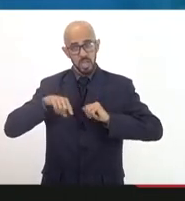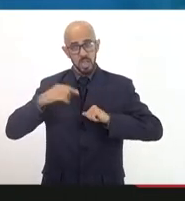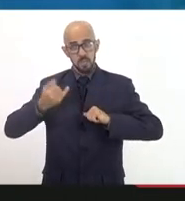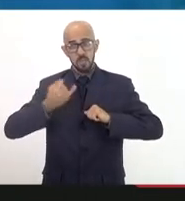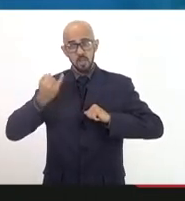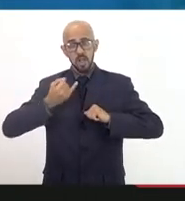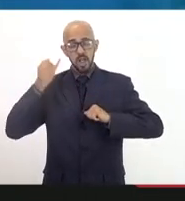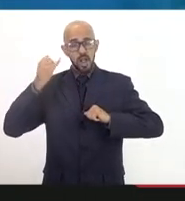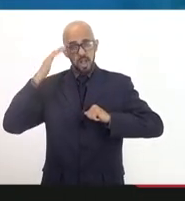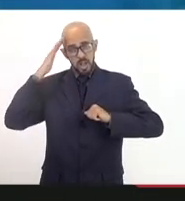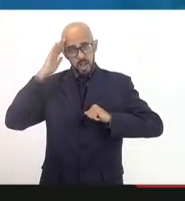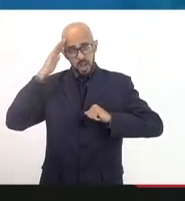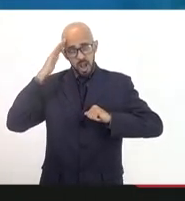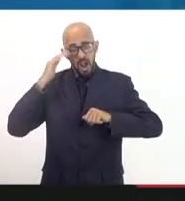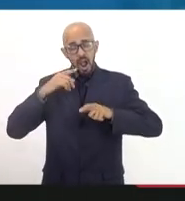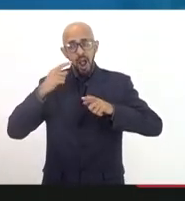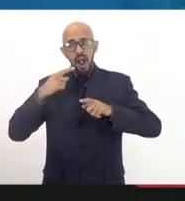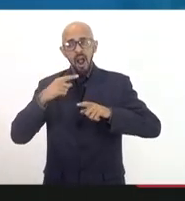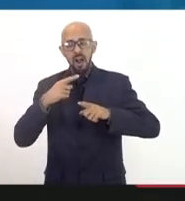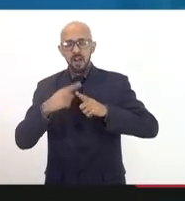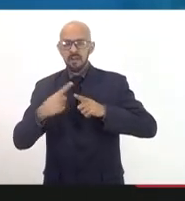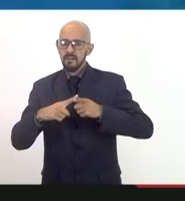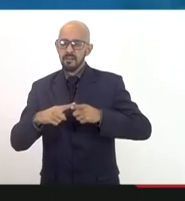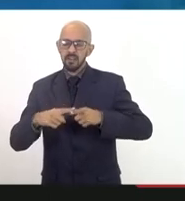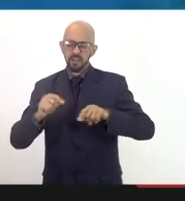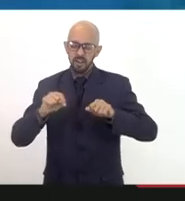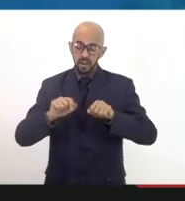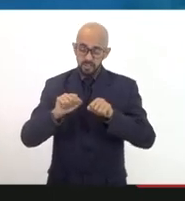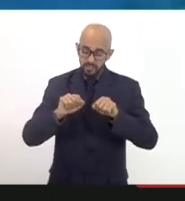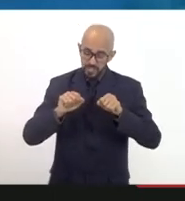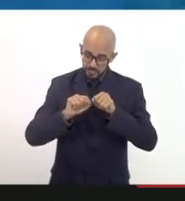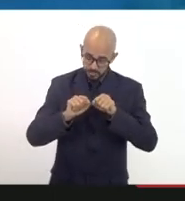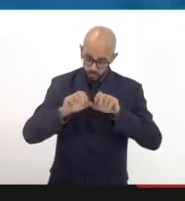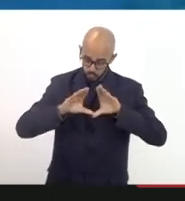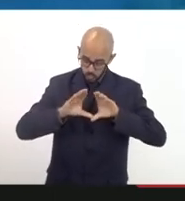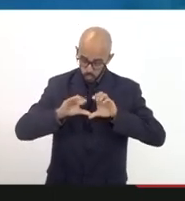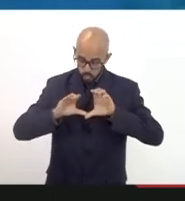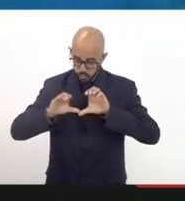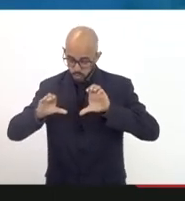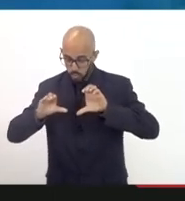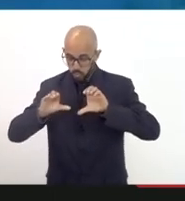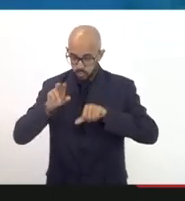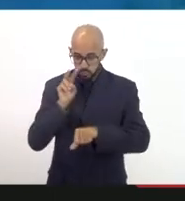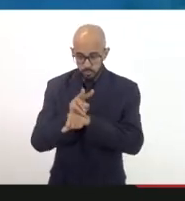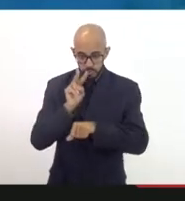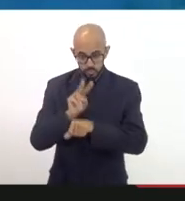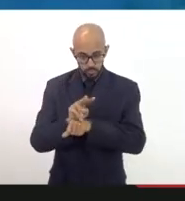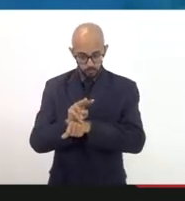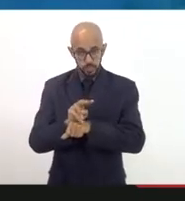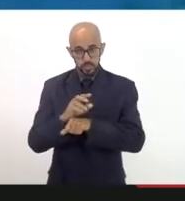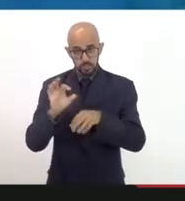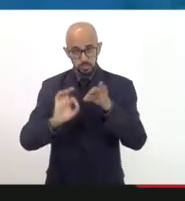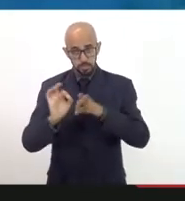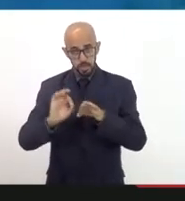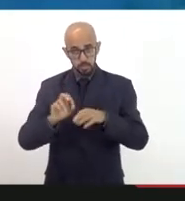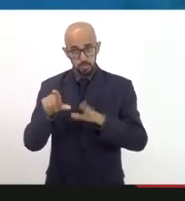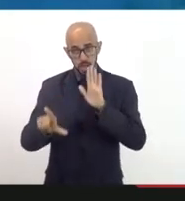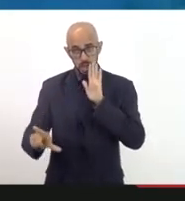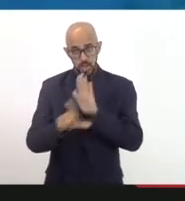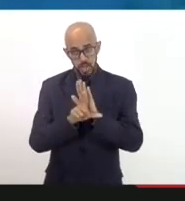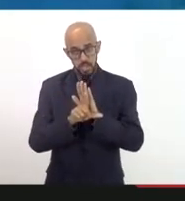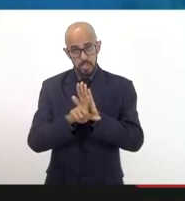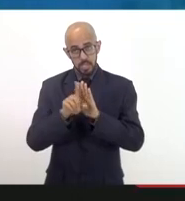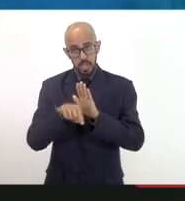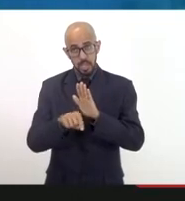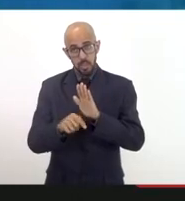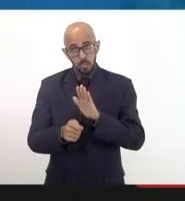entender isso. Importante que formarmos um colchão de proteção. Preparamos uma lei que agradecemos muito à deputada Marta Rocha. Nossa lei é